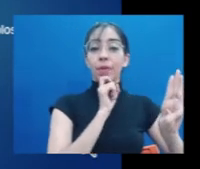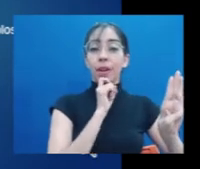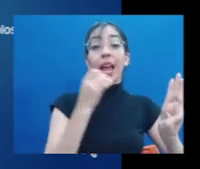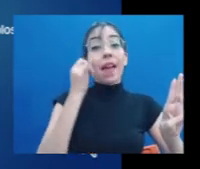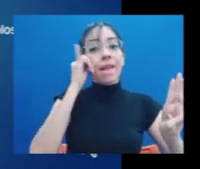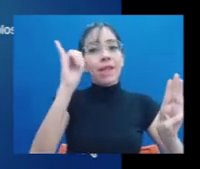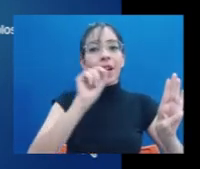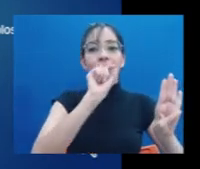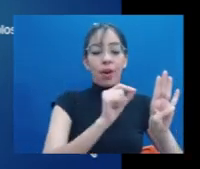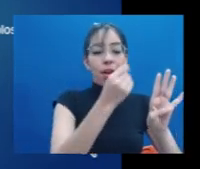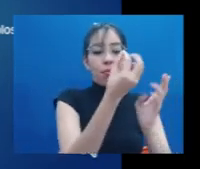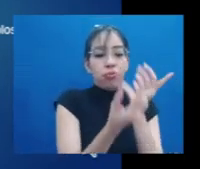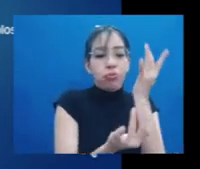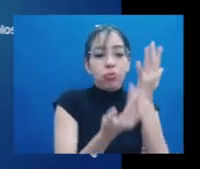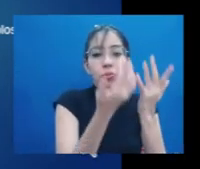volumétrico.